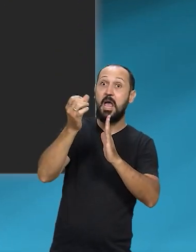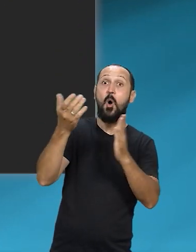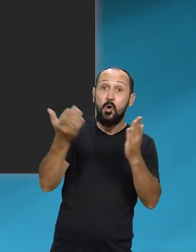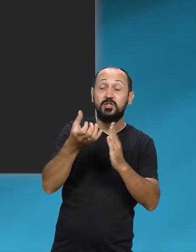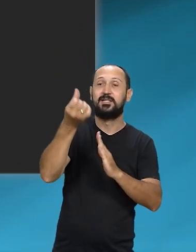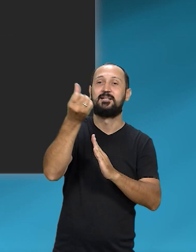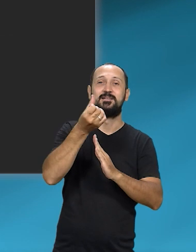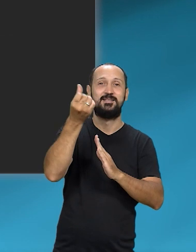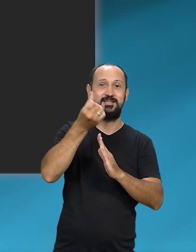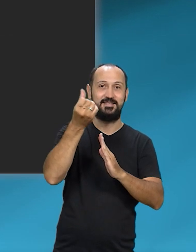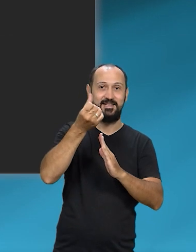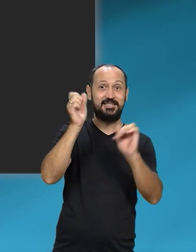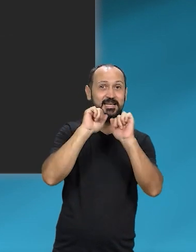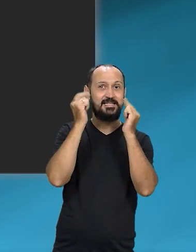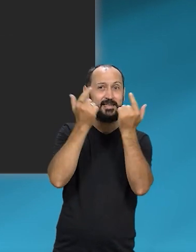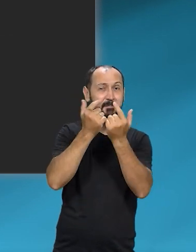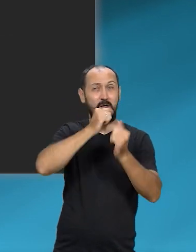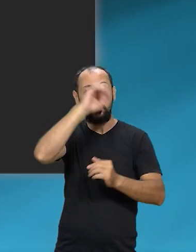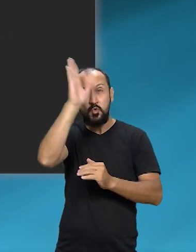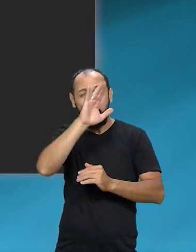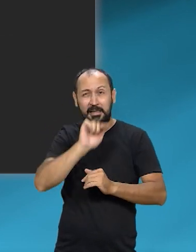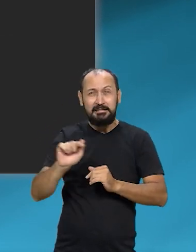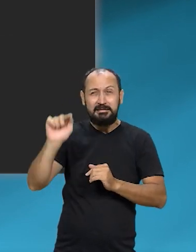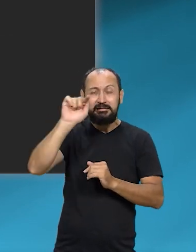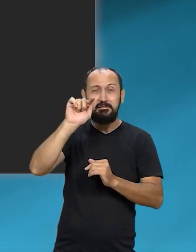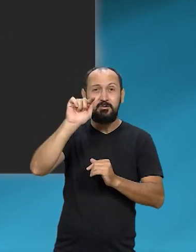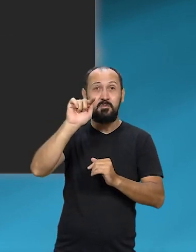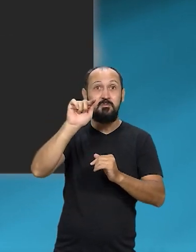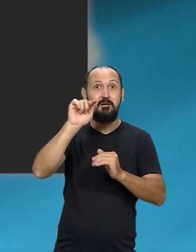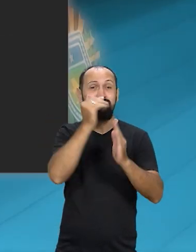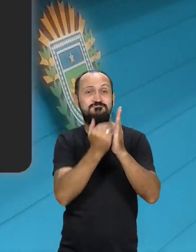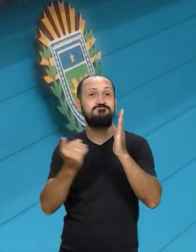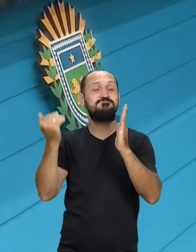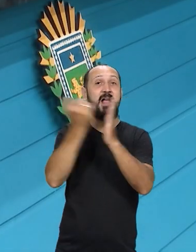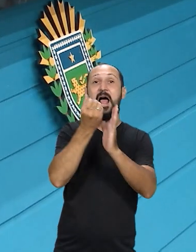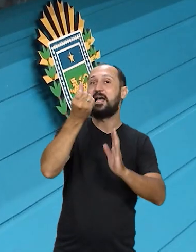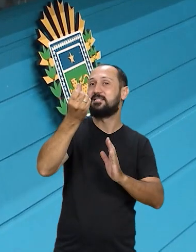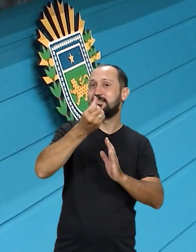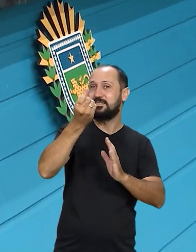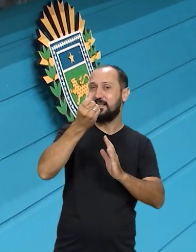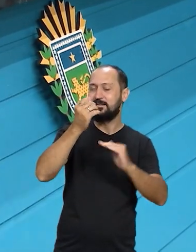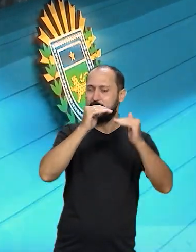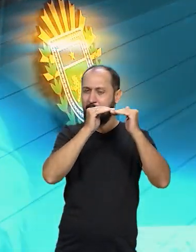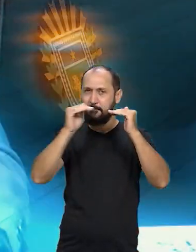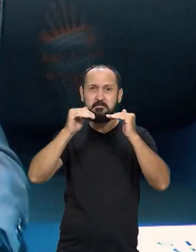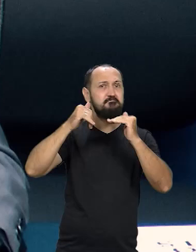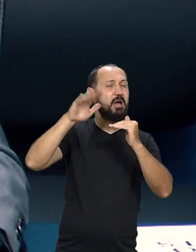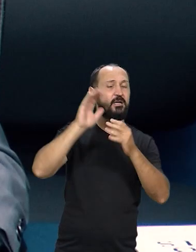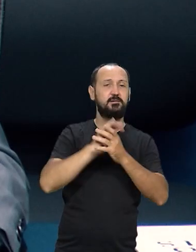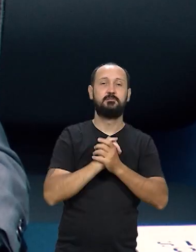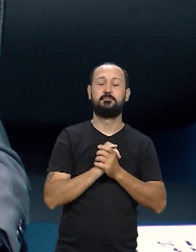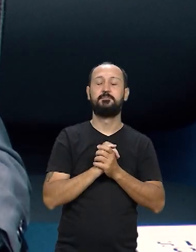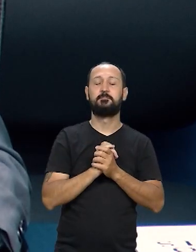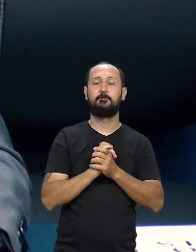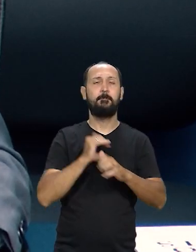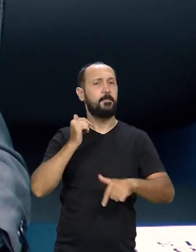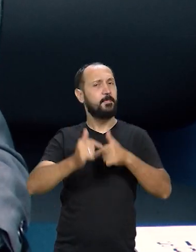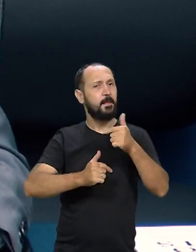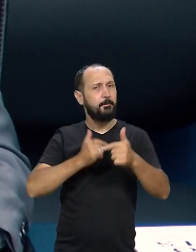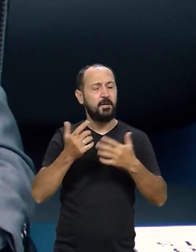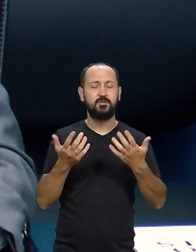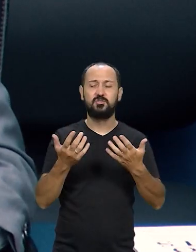mais transparente entre todas as assembleias do Brasil, com um nível bem acima da média nacional. Um trabalho